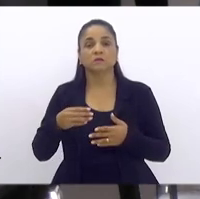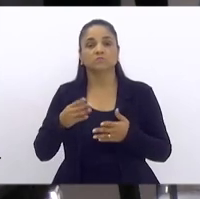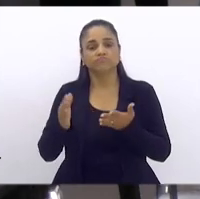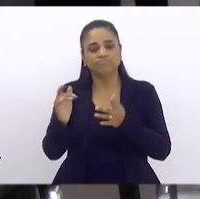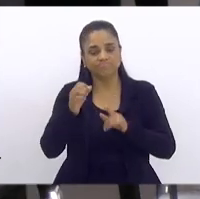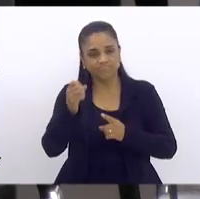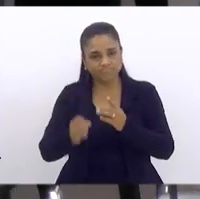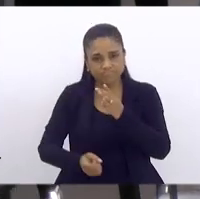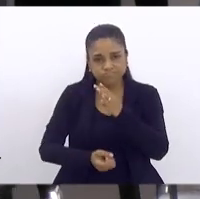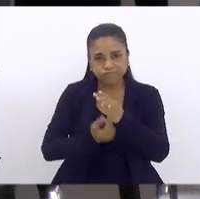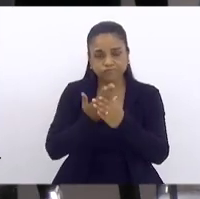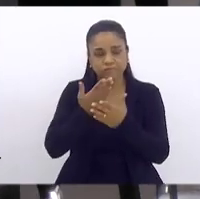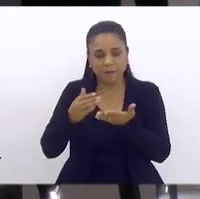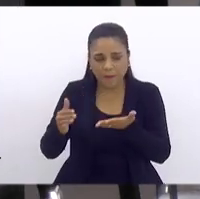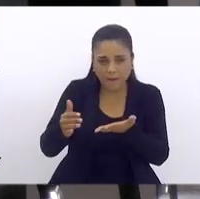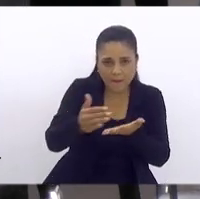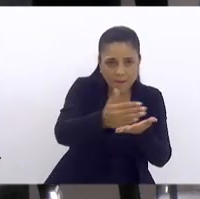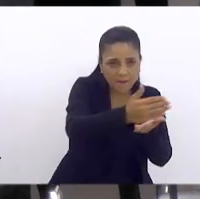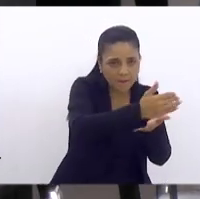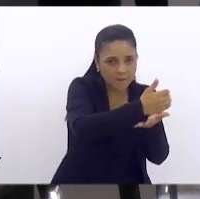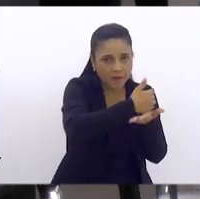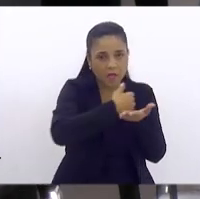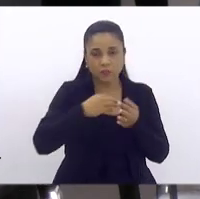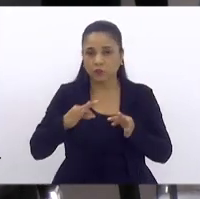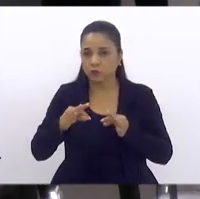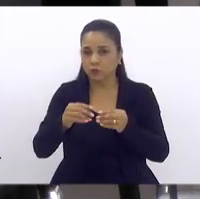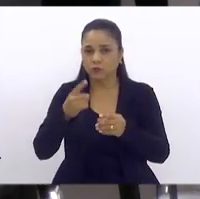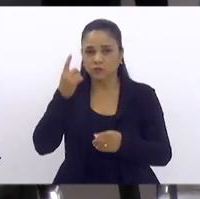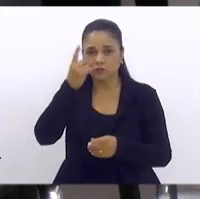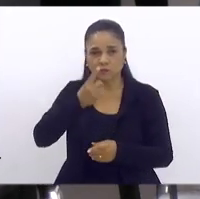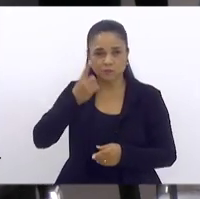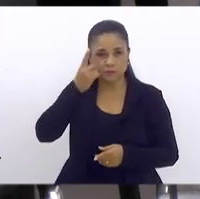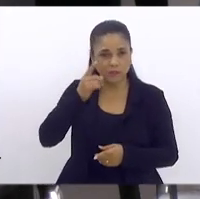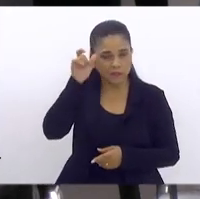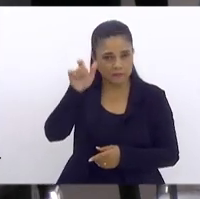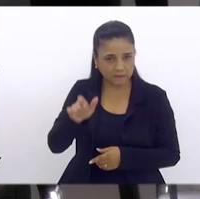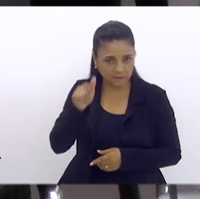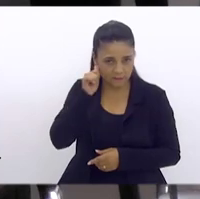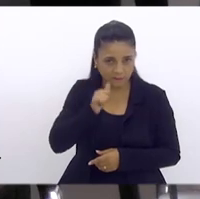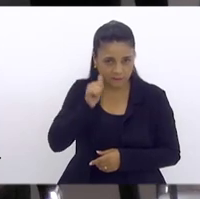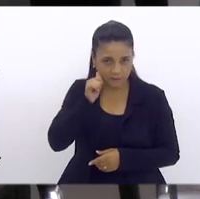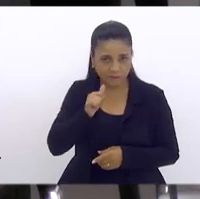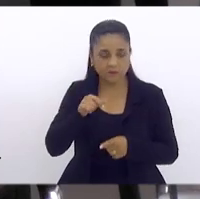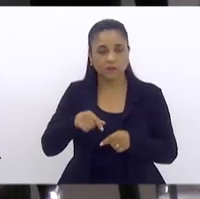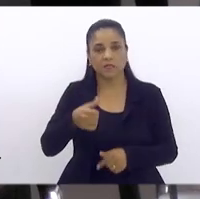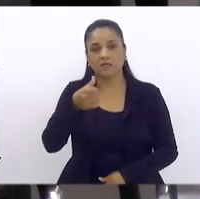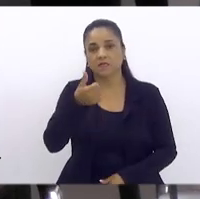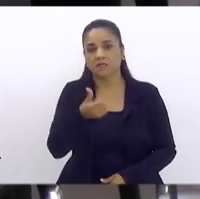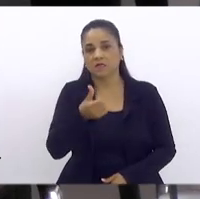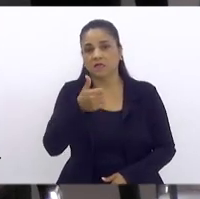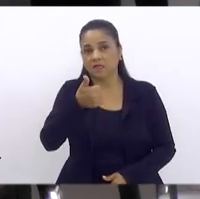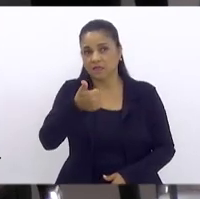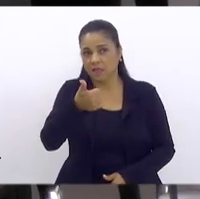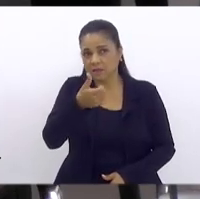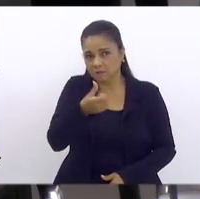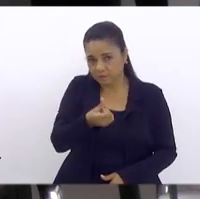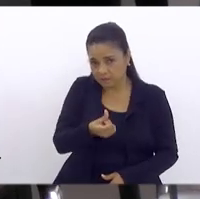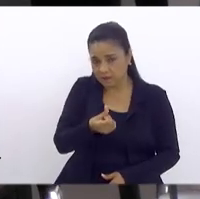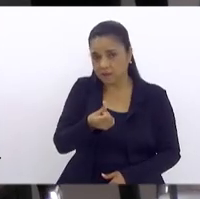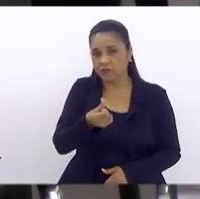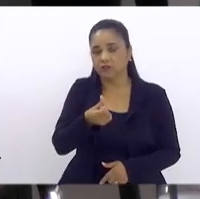partir da coleta, as menções a todas as deputadas federais e senadoras da 56ª legislatura. Então, a gente coletou